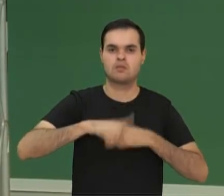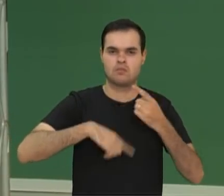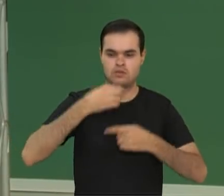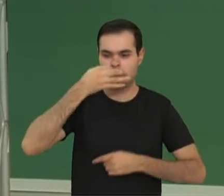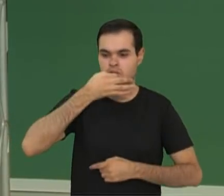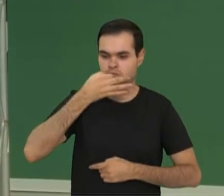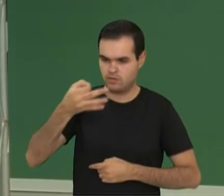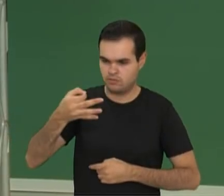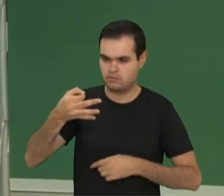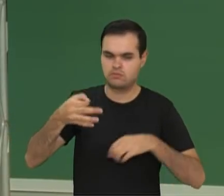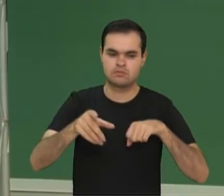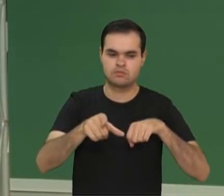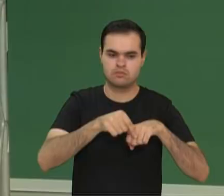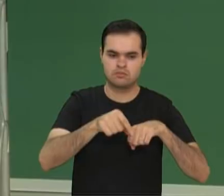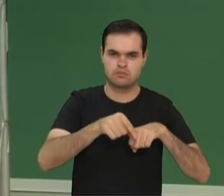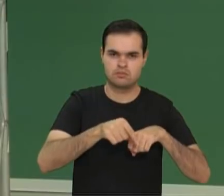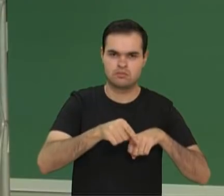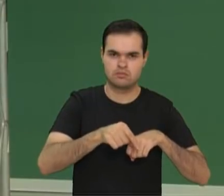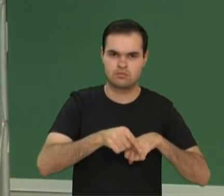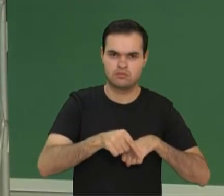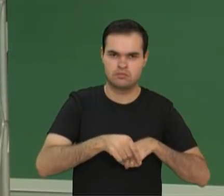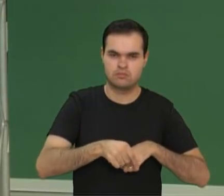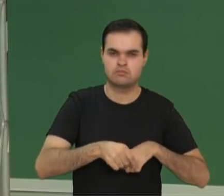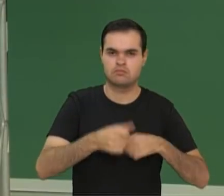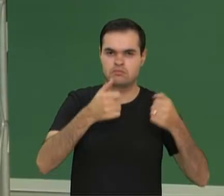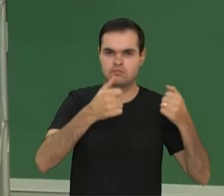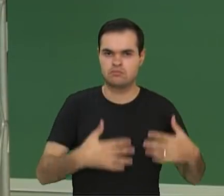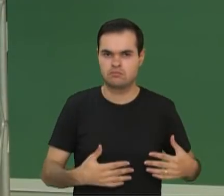vai justificar, vai argumentar com dados